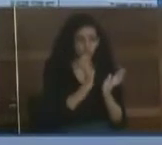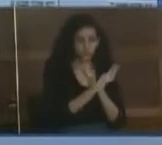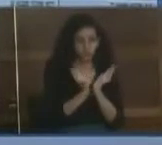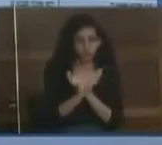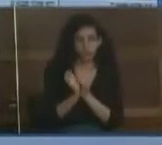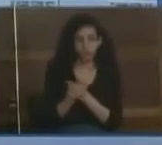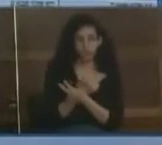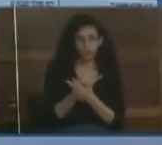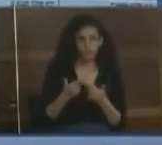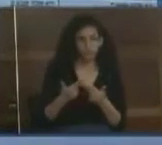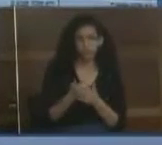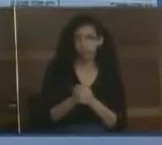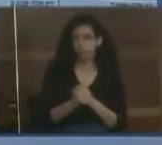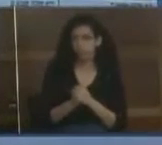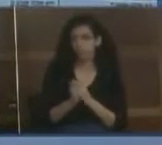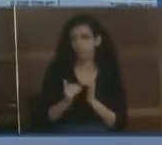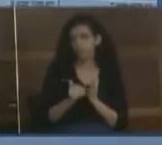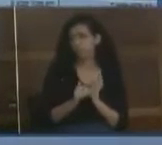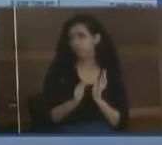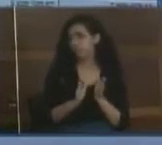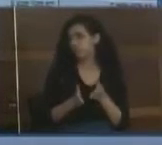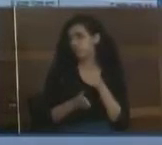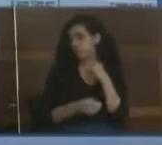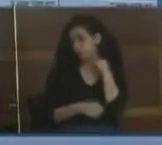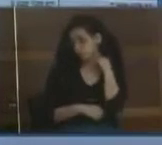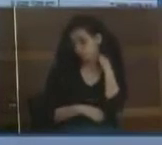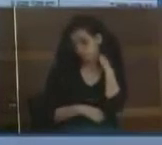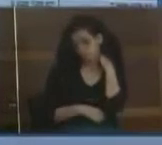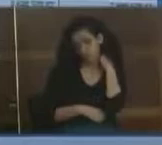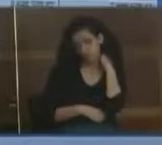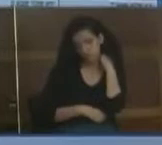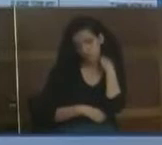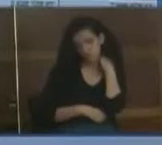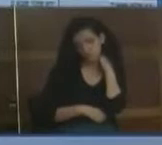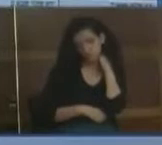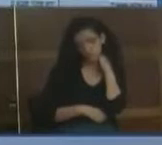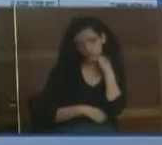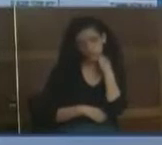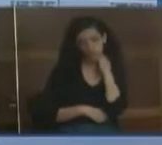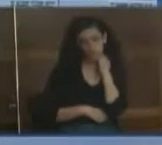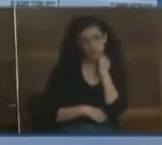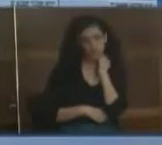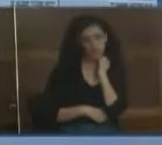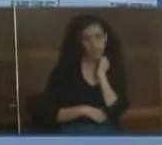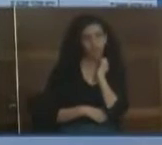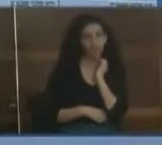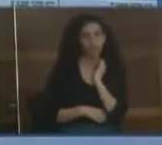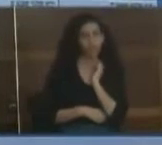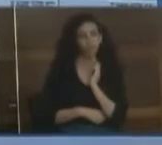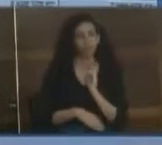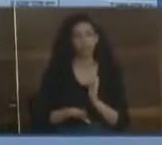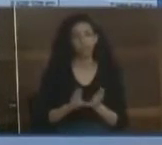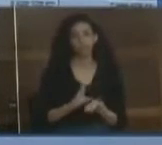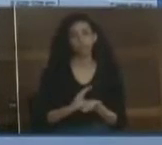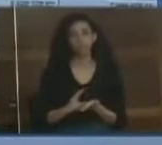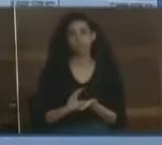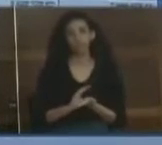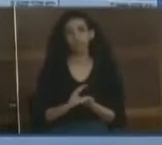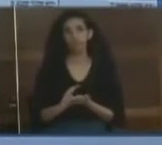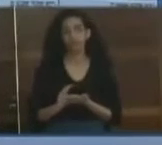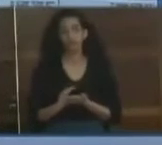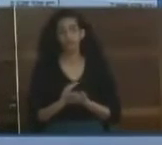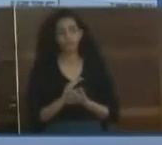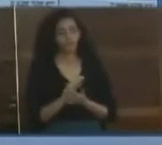unidade do poder executivo até o 3º quadrimestre de 2019 a despesa orçada